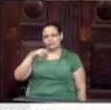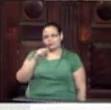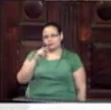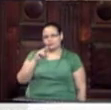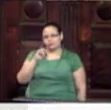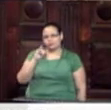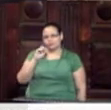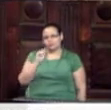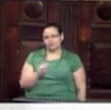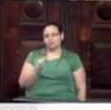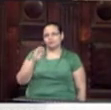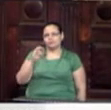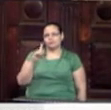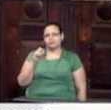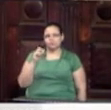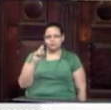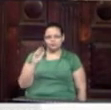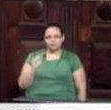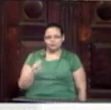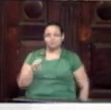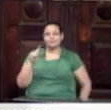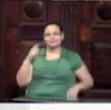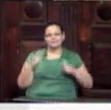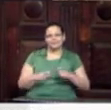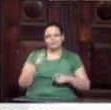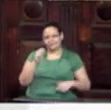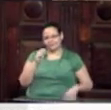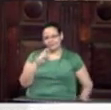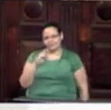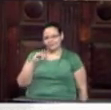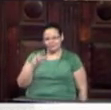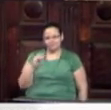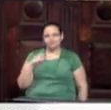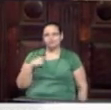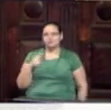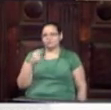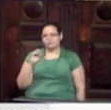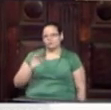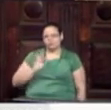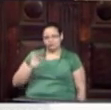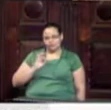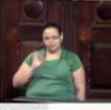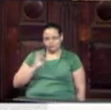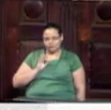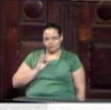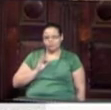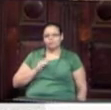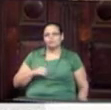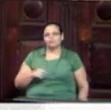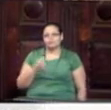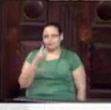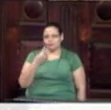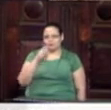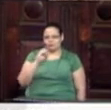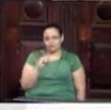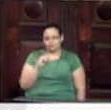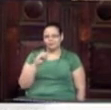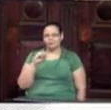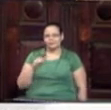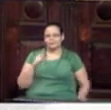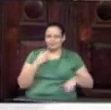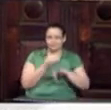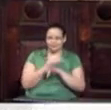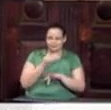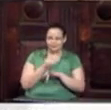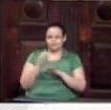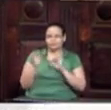caso recente em Acari, que chamou a atenção de todos, somados os dois policiais, tinham mais de 30 autos de resistência. É disso que trata o